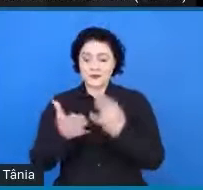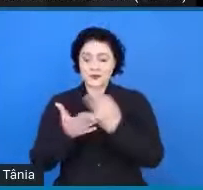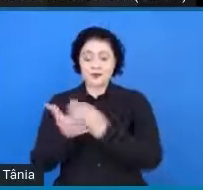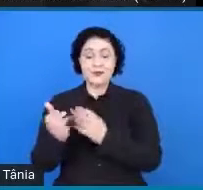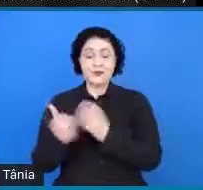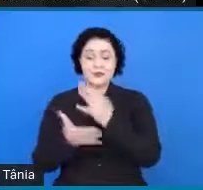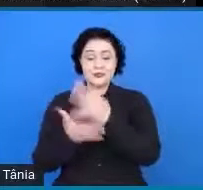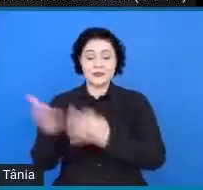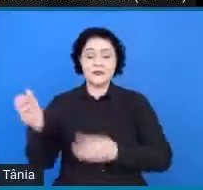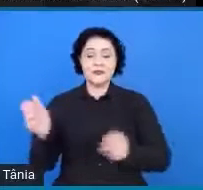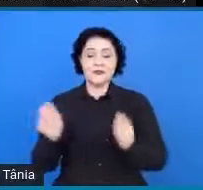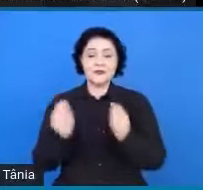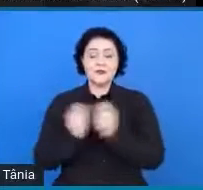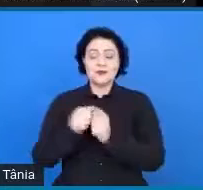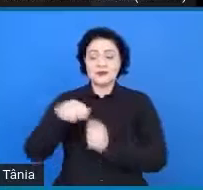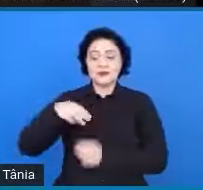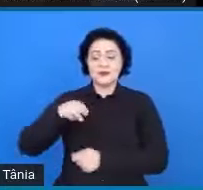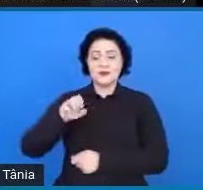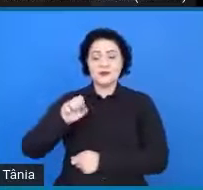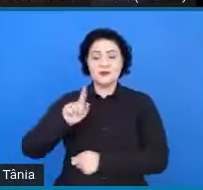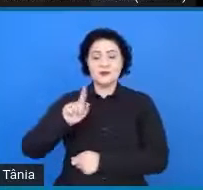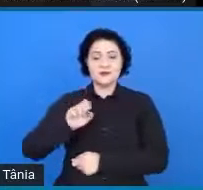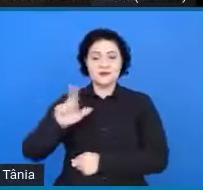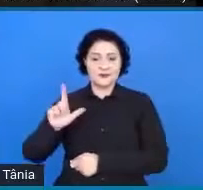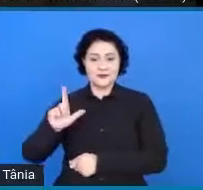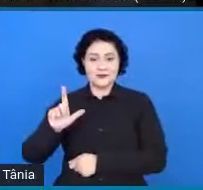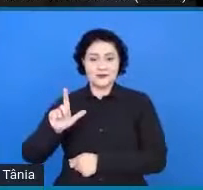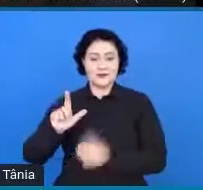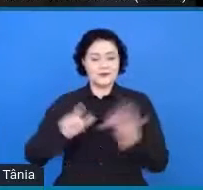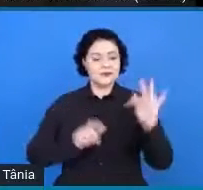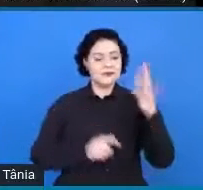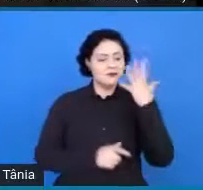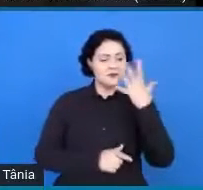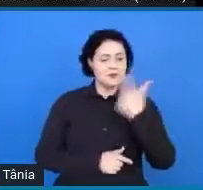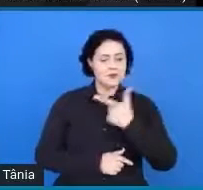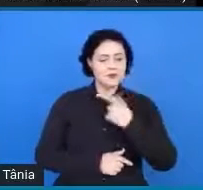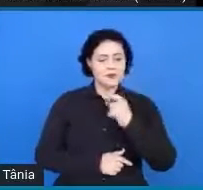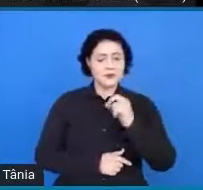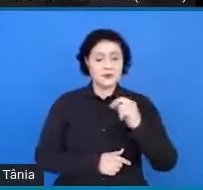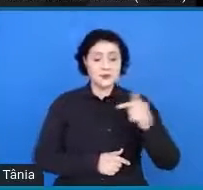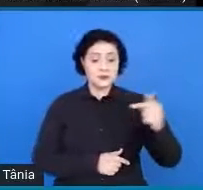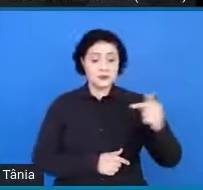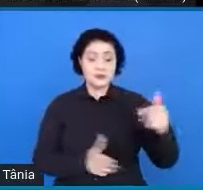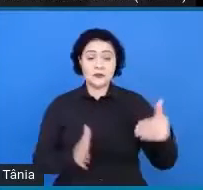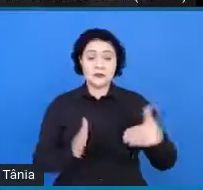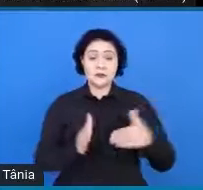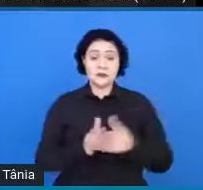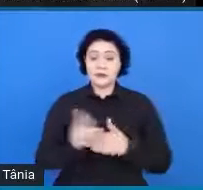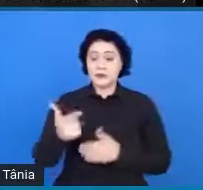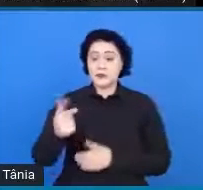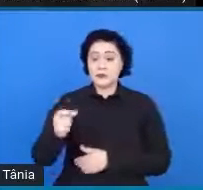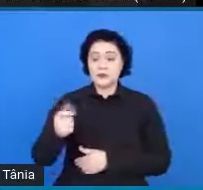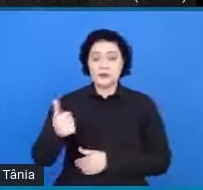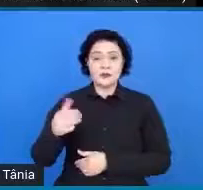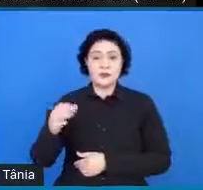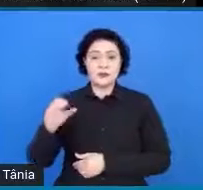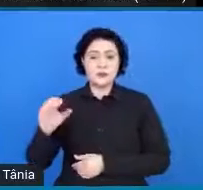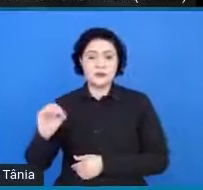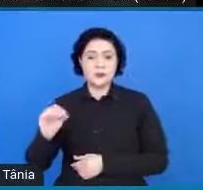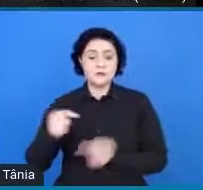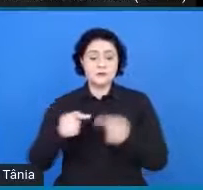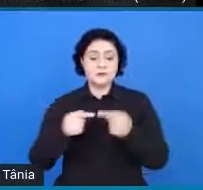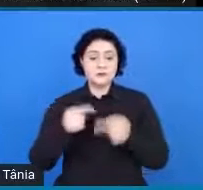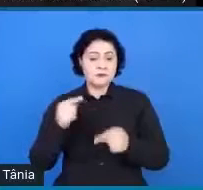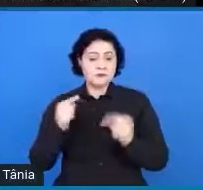Miguel a partir de Fevereiro de2007 isso foi até dezembro de 2010 nós teremos aí um lapso